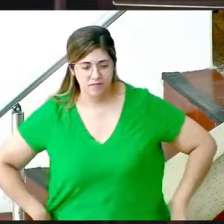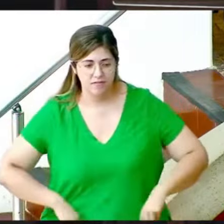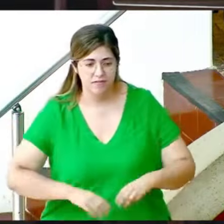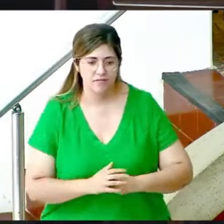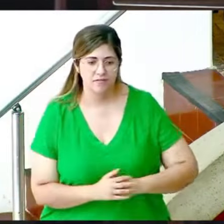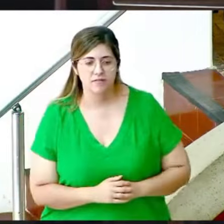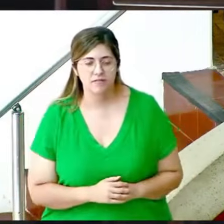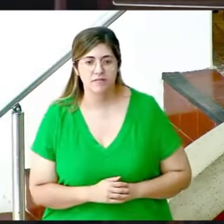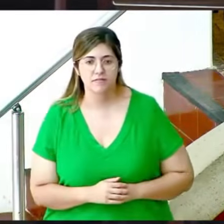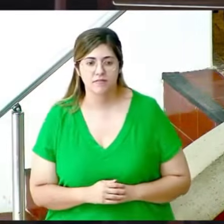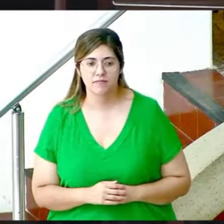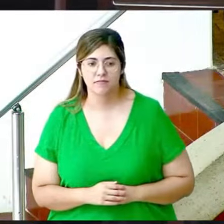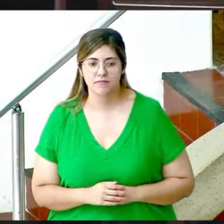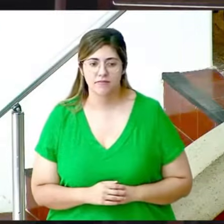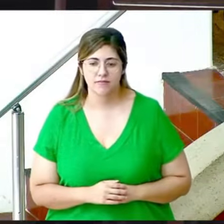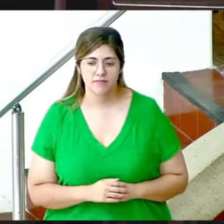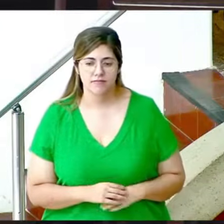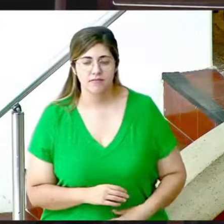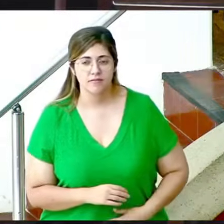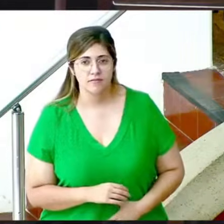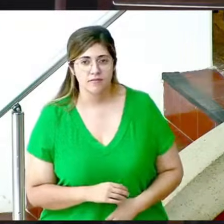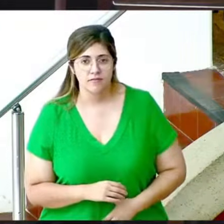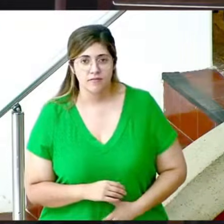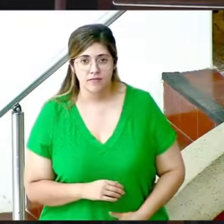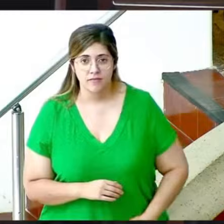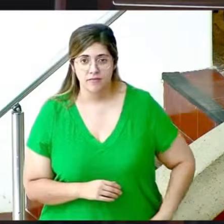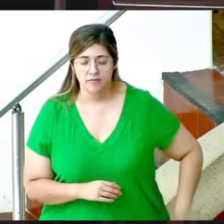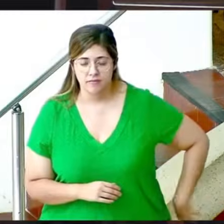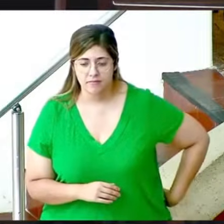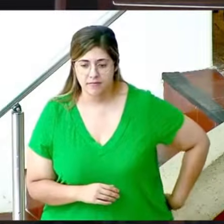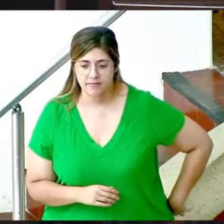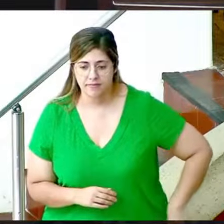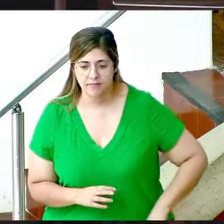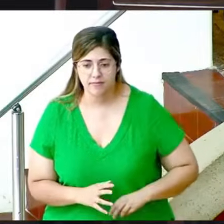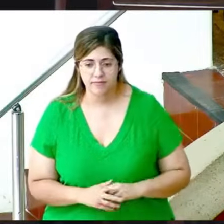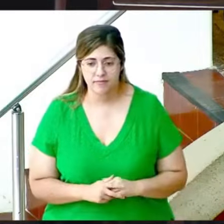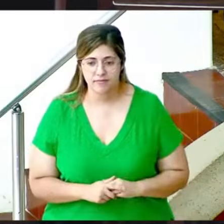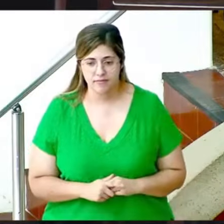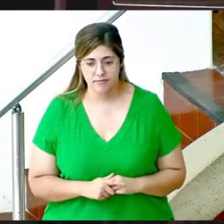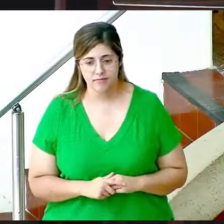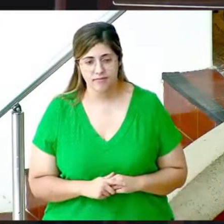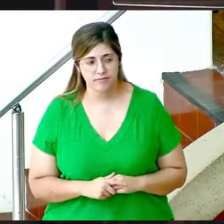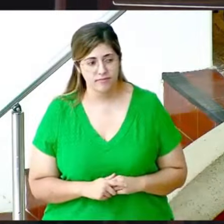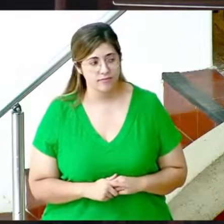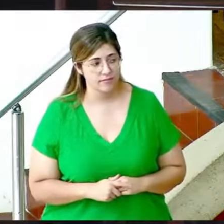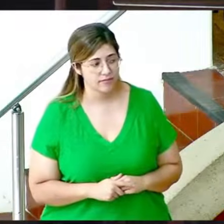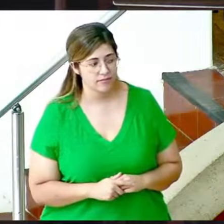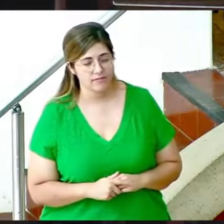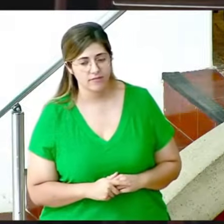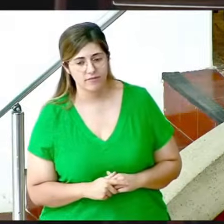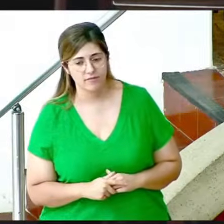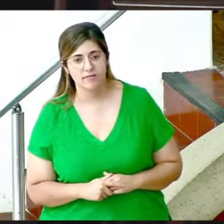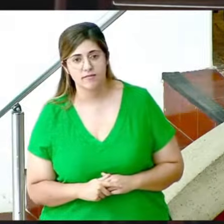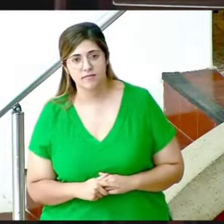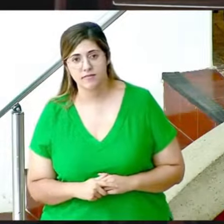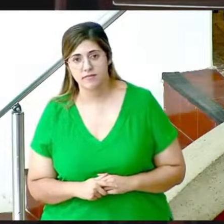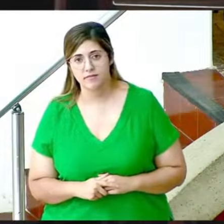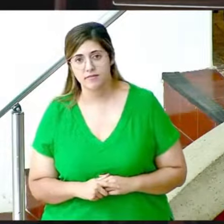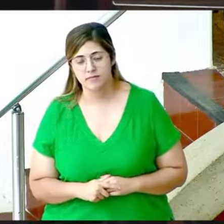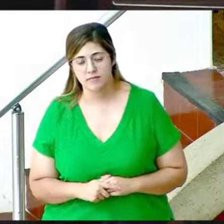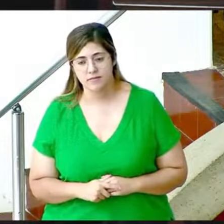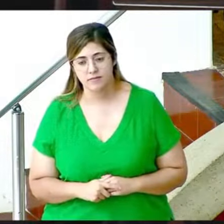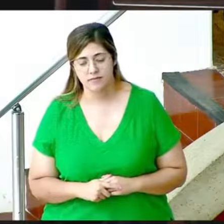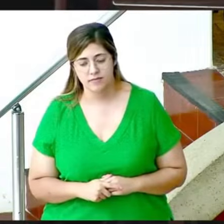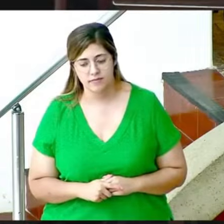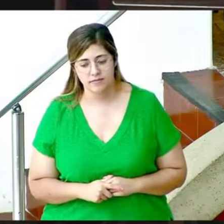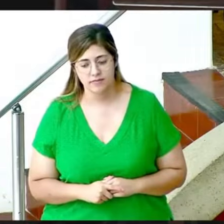coisa e vou em frente. Eu vou pontuar aqui, vamos ver, 3, 6, 8 versículos bíblicos diferentes. Se você